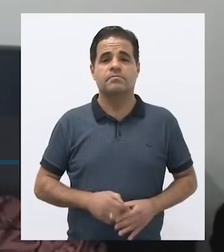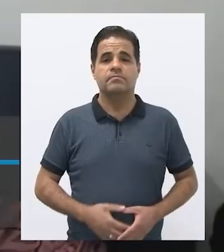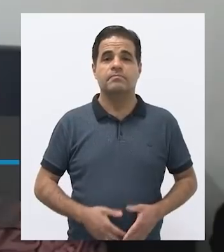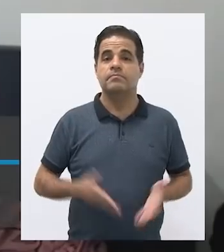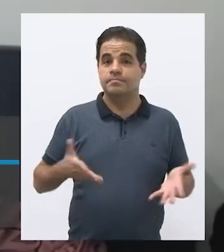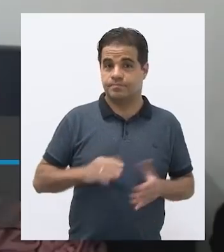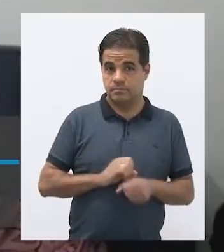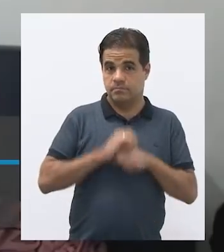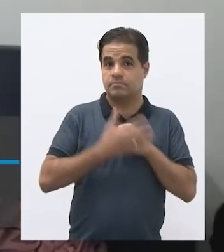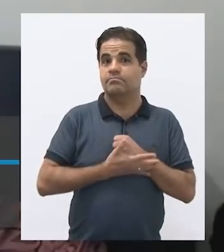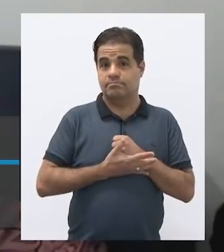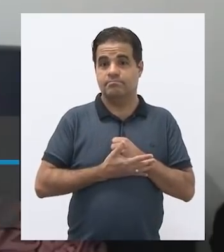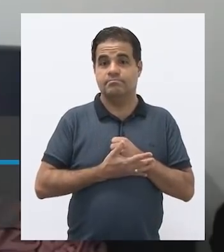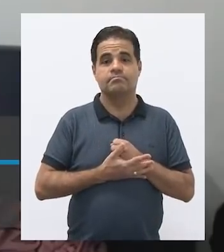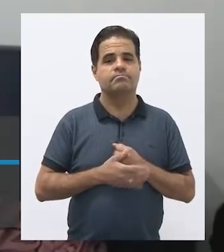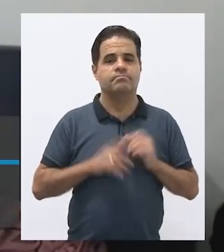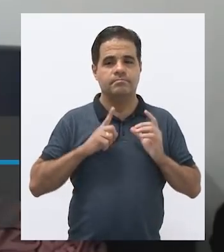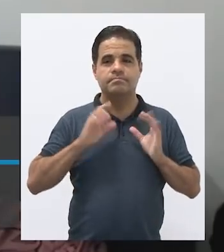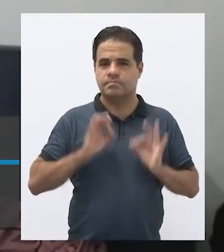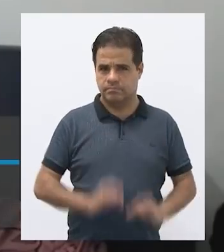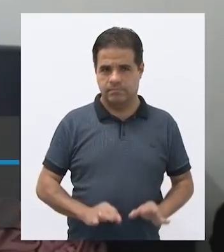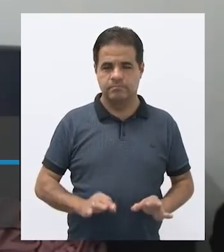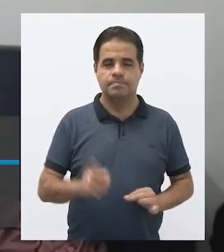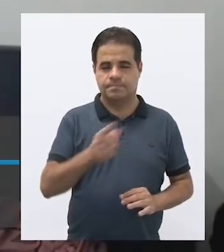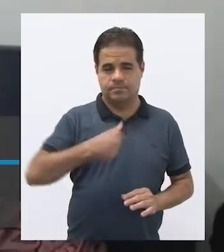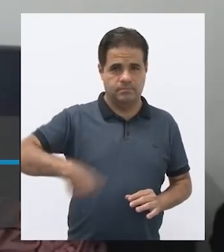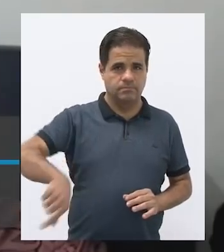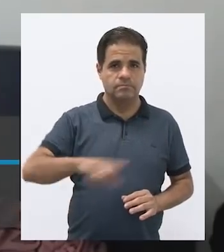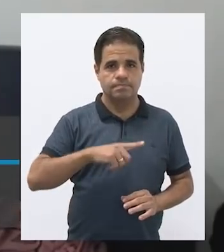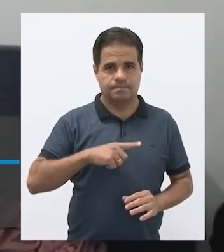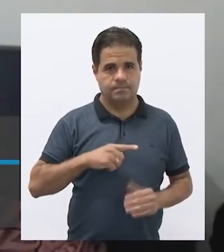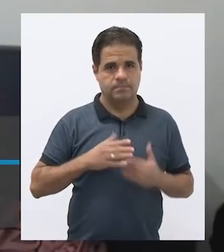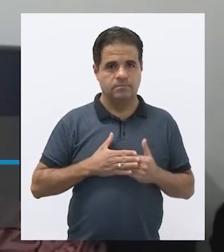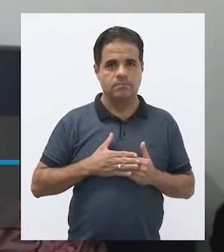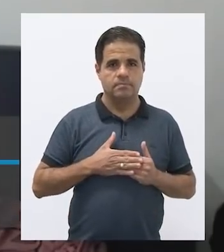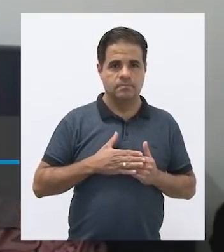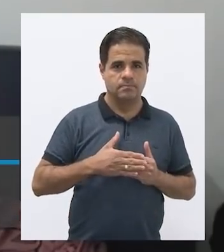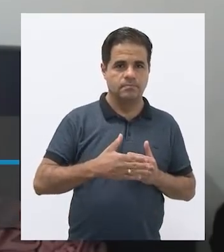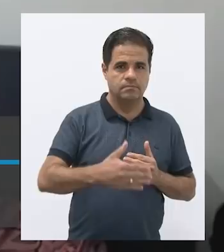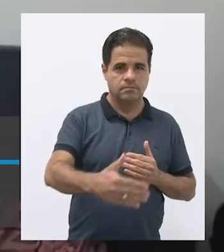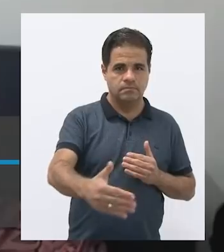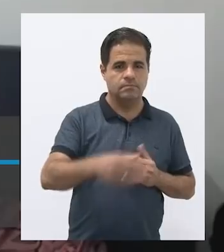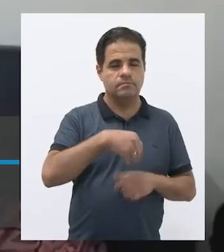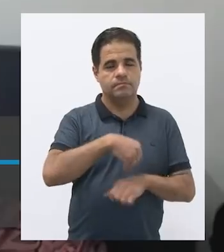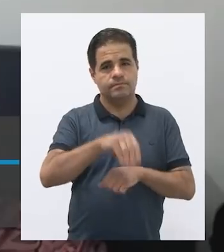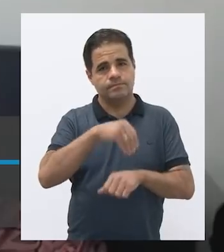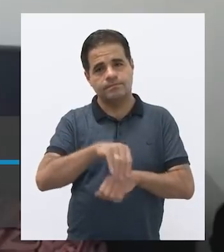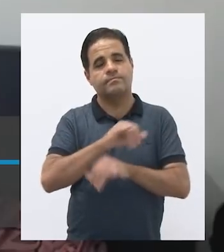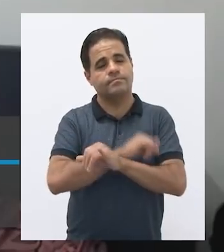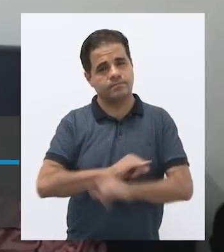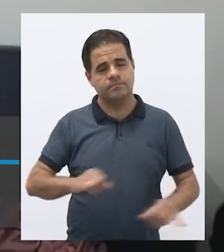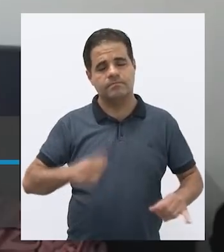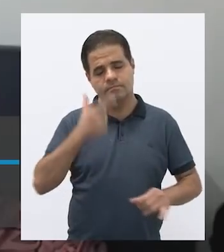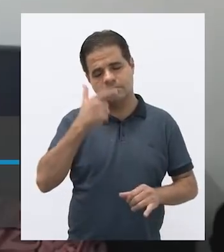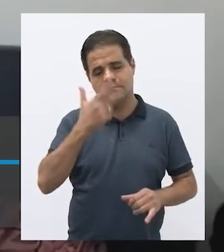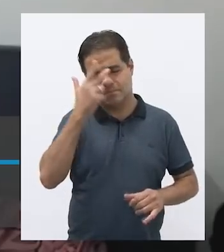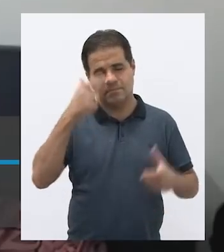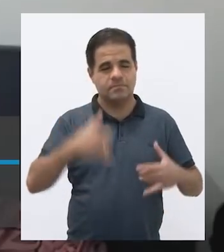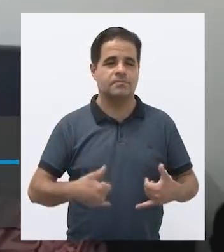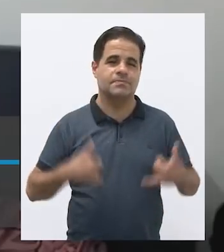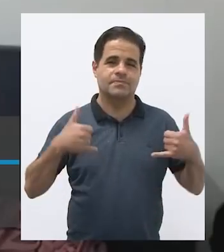dessa pandemia, mas com certeza a gente está dando conta do recado, né? E eu sou muito orgulhoso